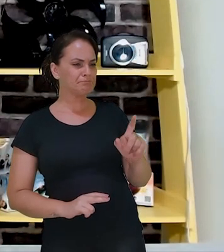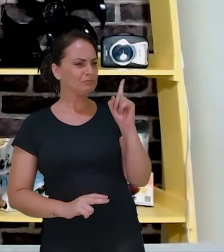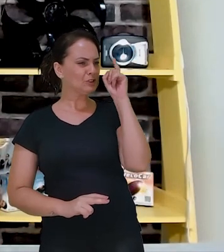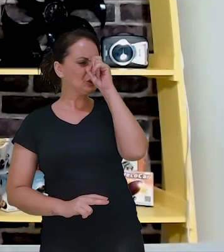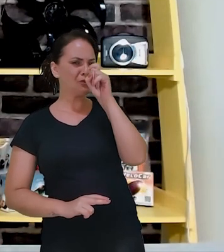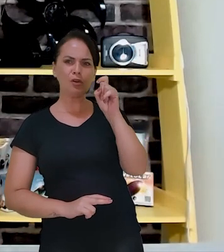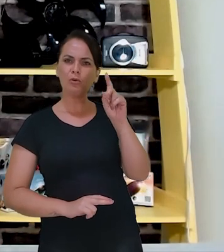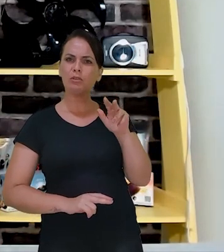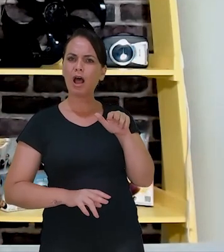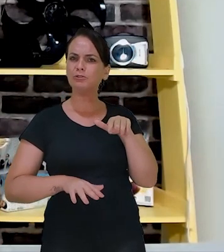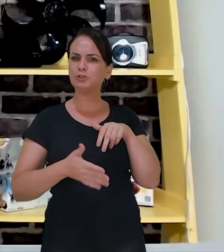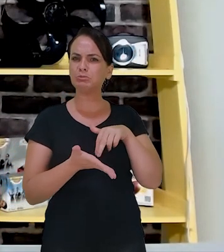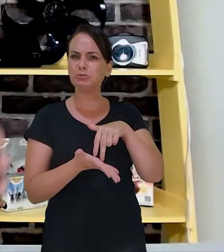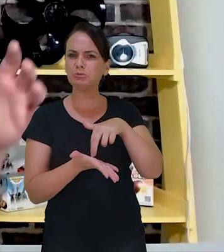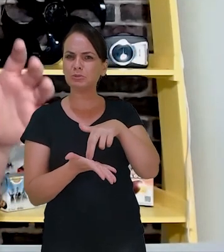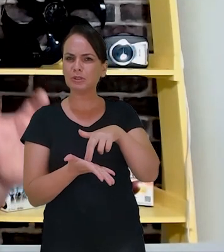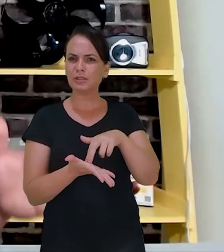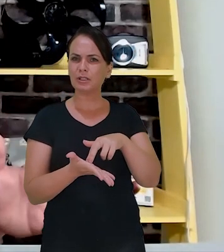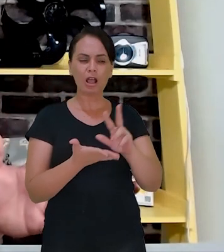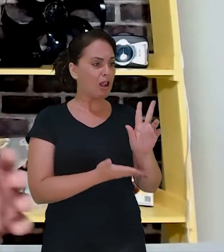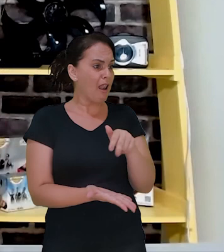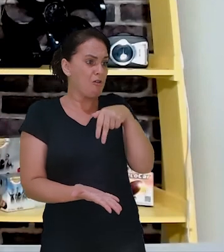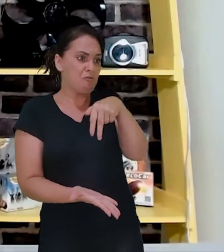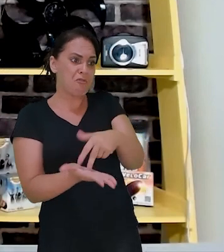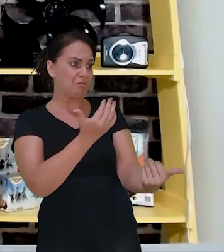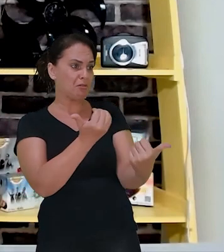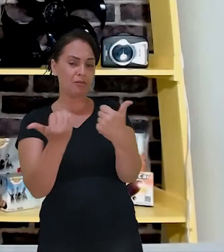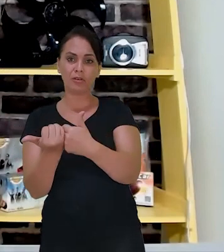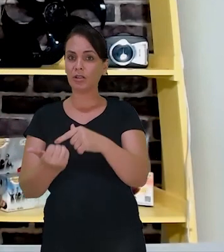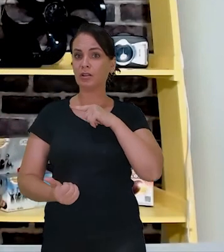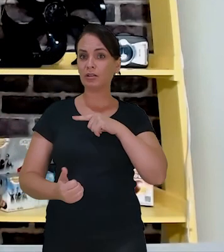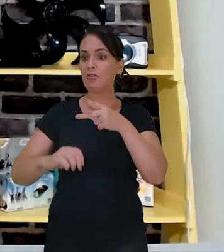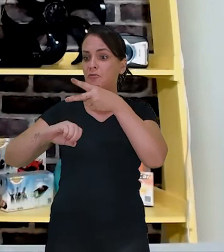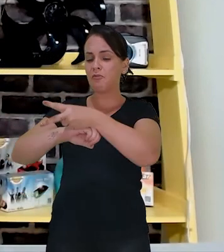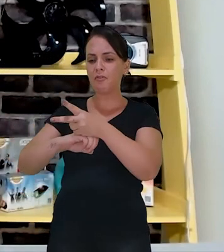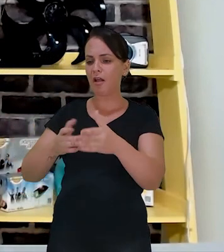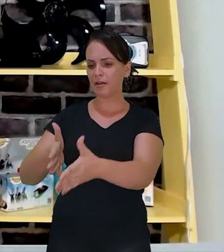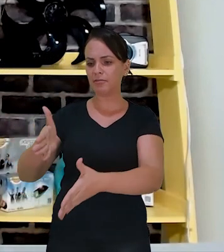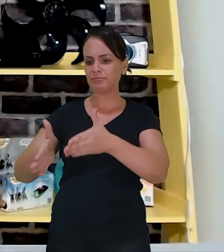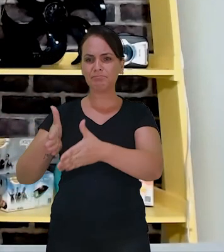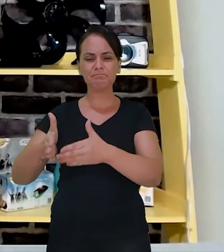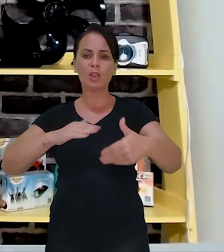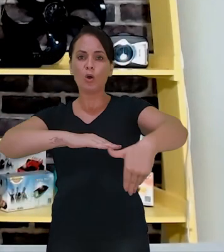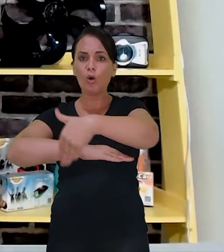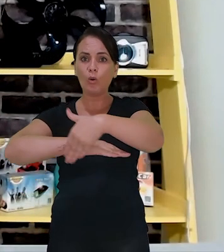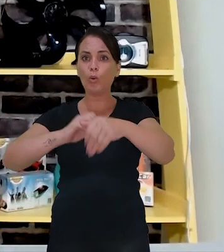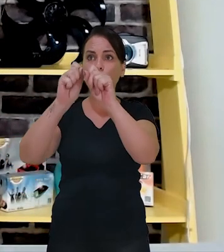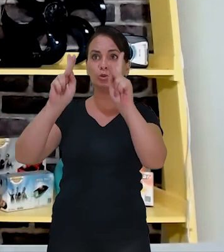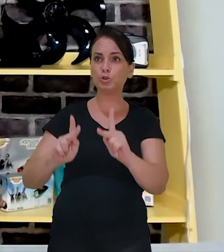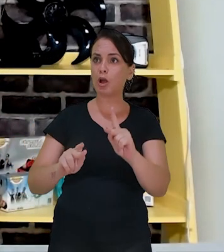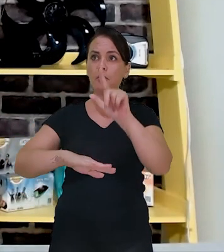imediatamente e acabou. Se tem uma vaga para cadeirante, na rua, no shopping, na loja, em qualquer lugar, não pare seu